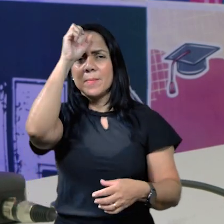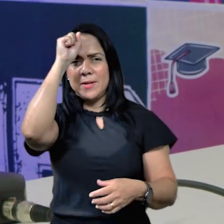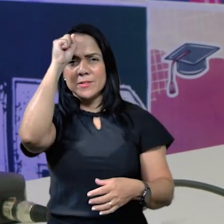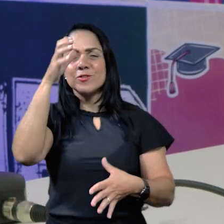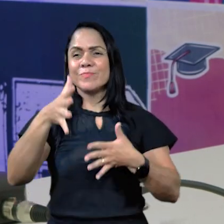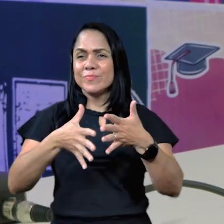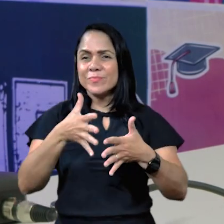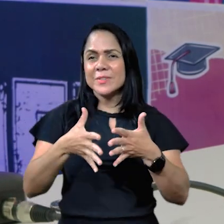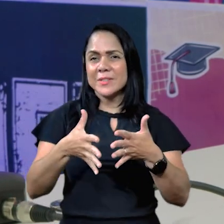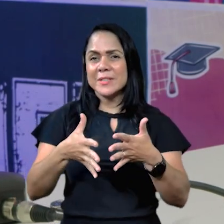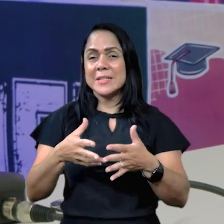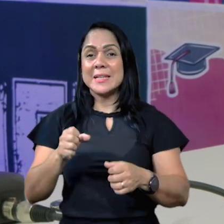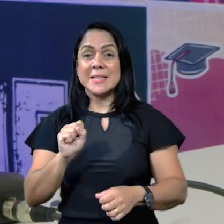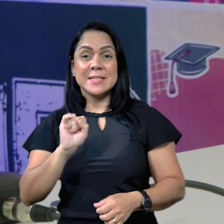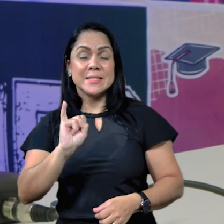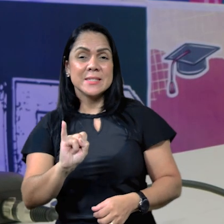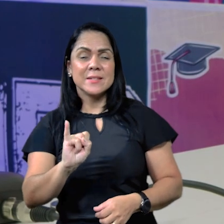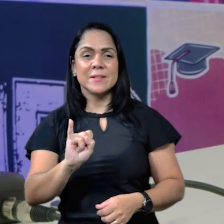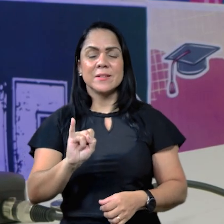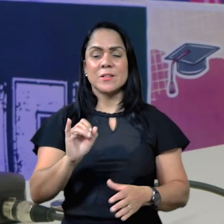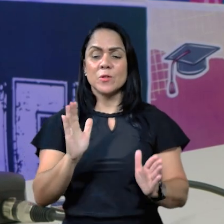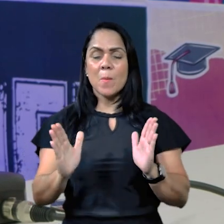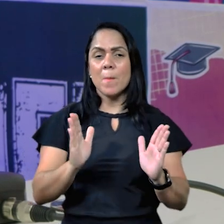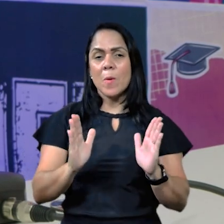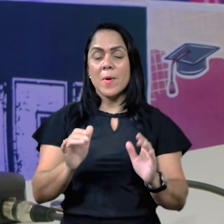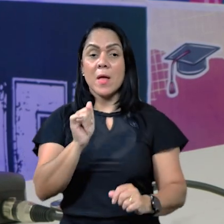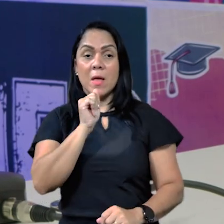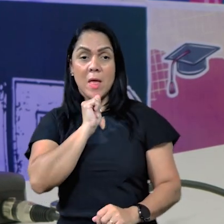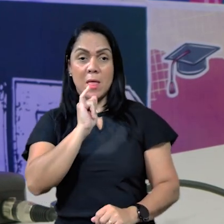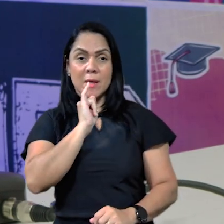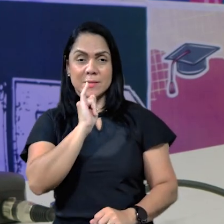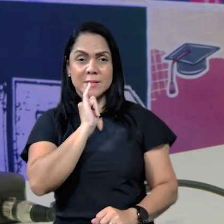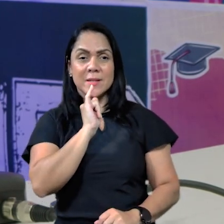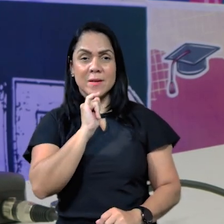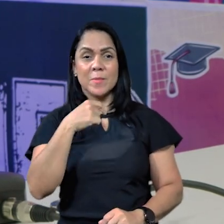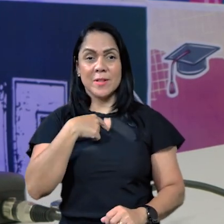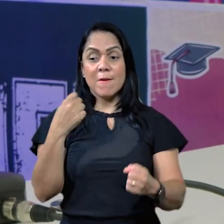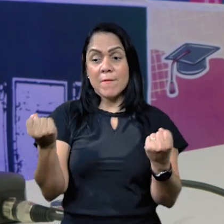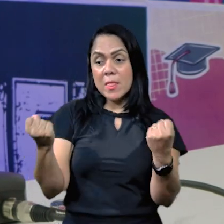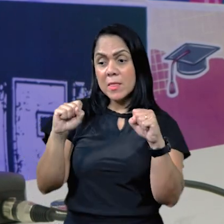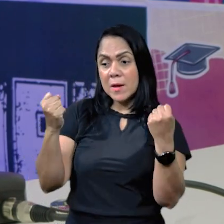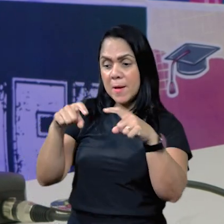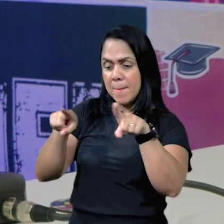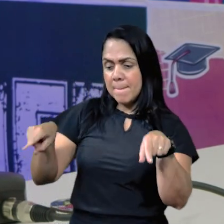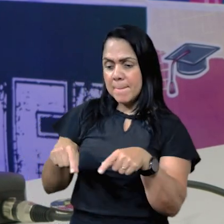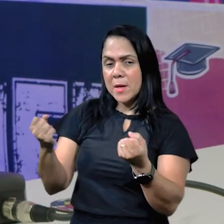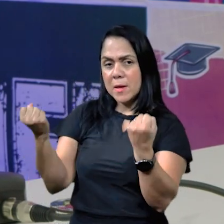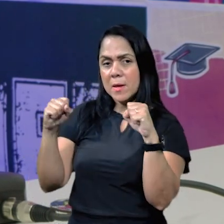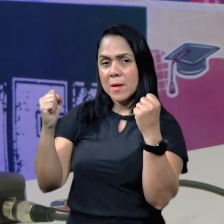língua? Se eu não posso nem estar um momento, por exemplo, esses dias mesmo eu estava na academia e